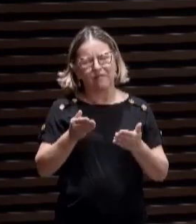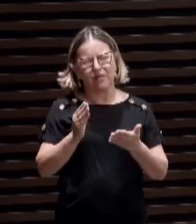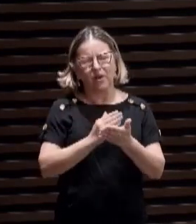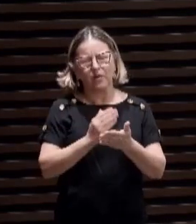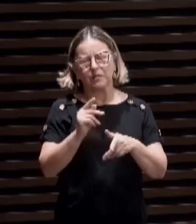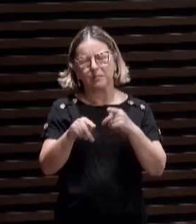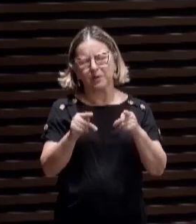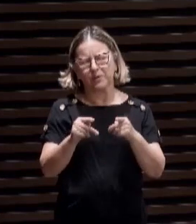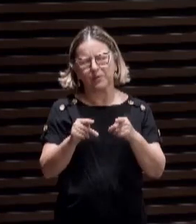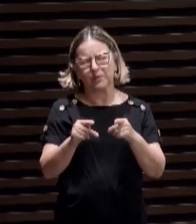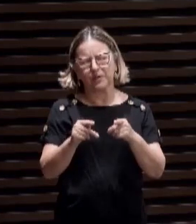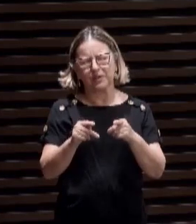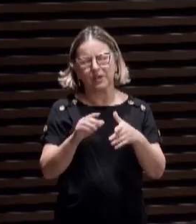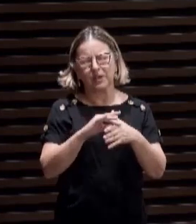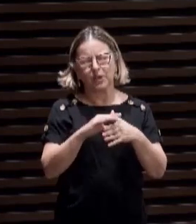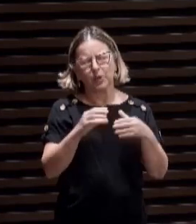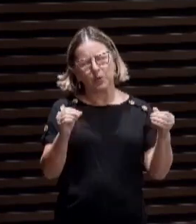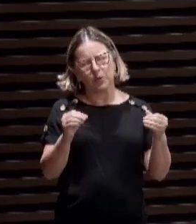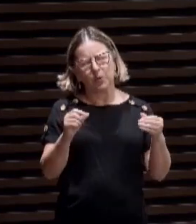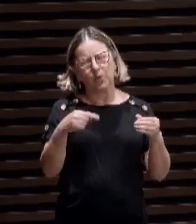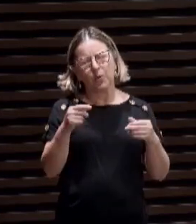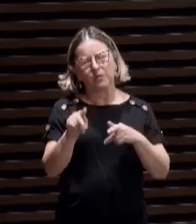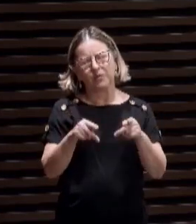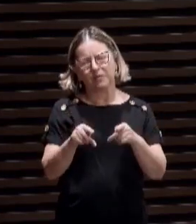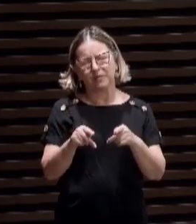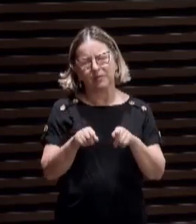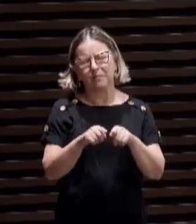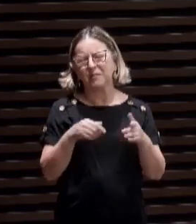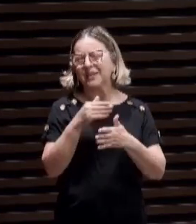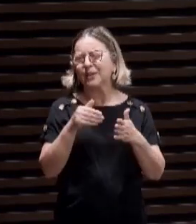outros, mas em todas as coisas, bendito seja o teu